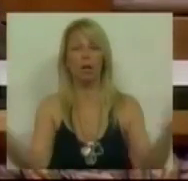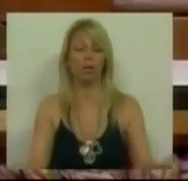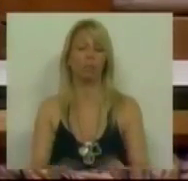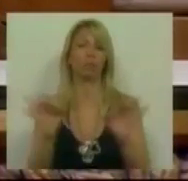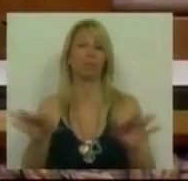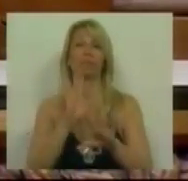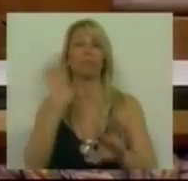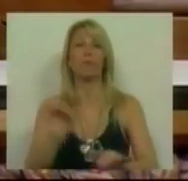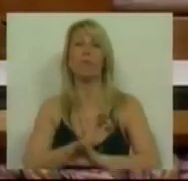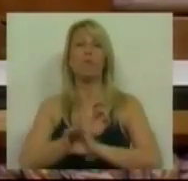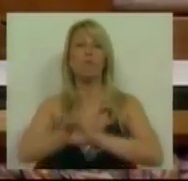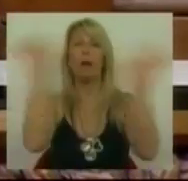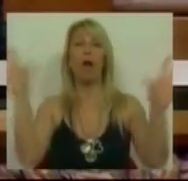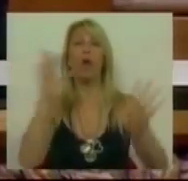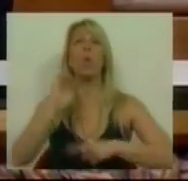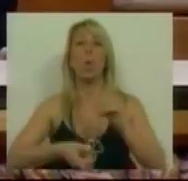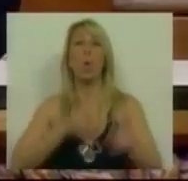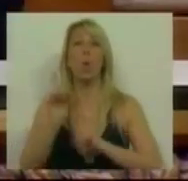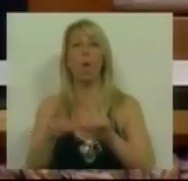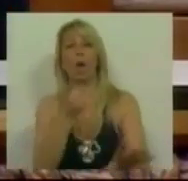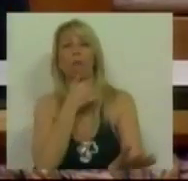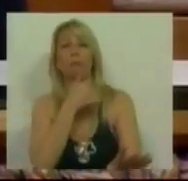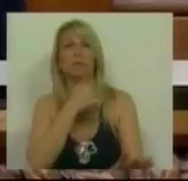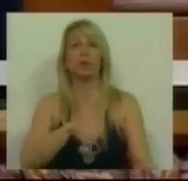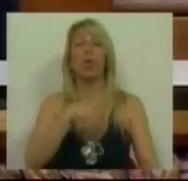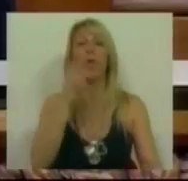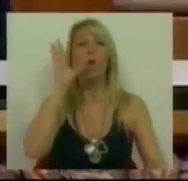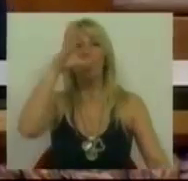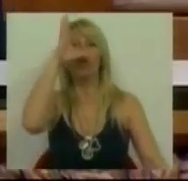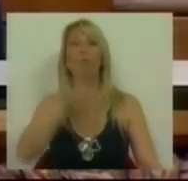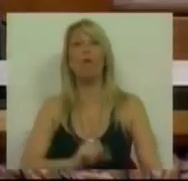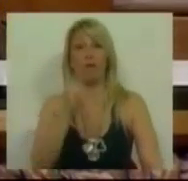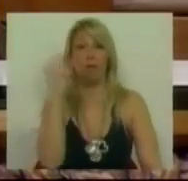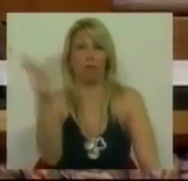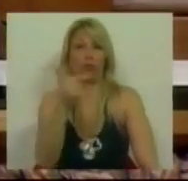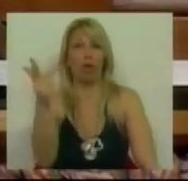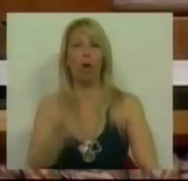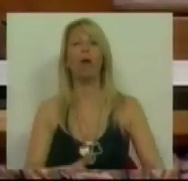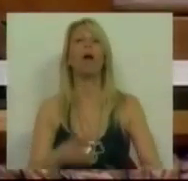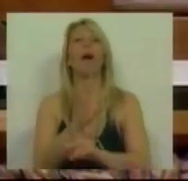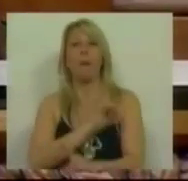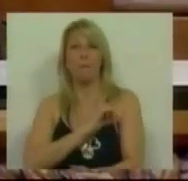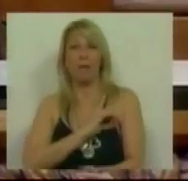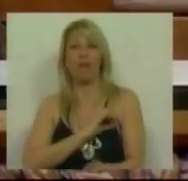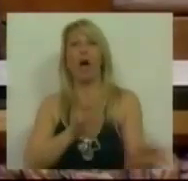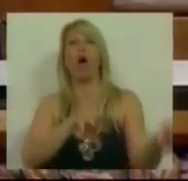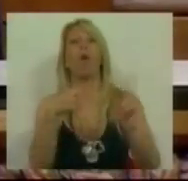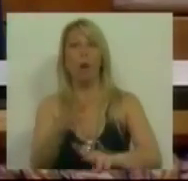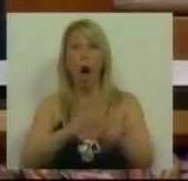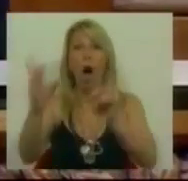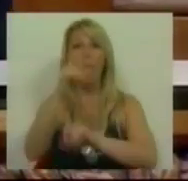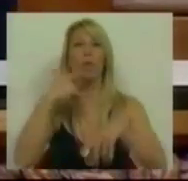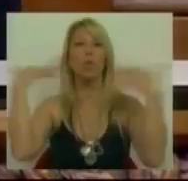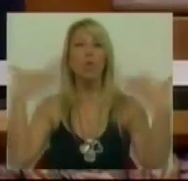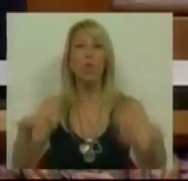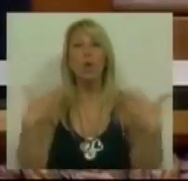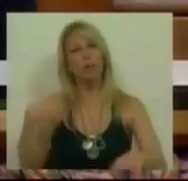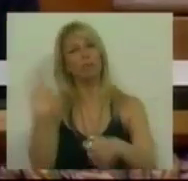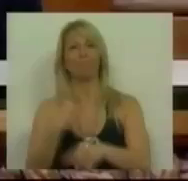do Governo e da Troika. Privatizações, obviamente, aumento de impostos brutal e manutenção de